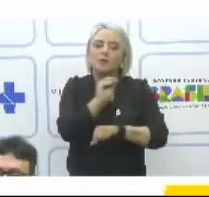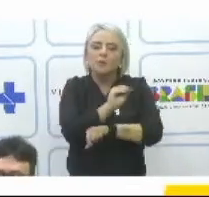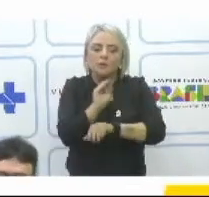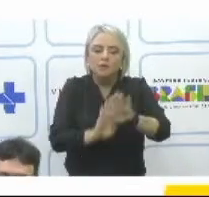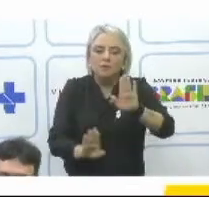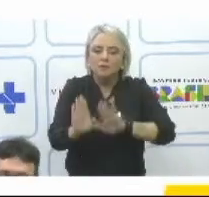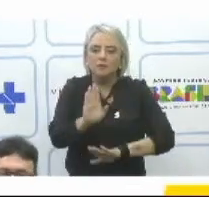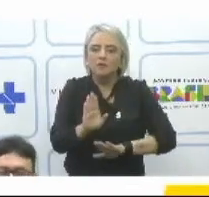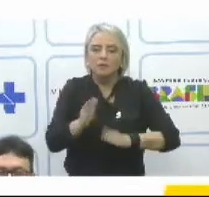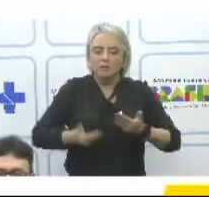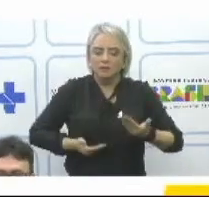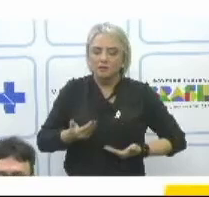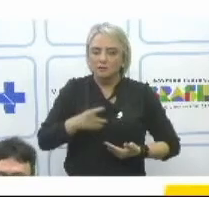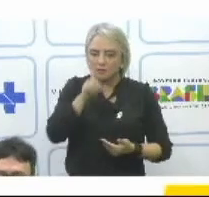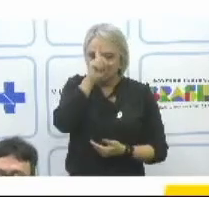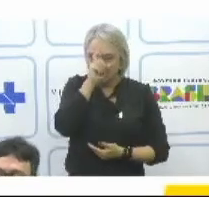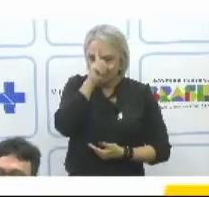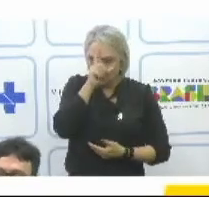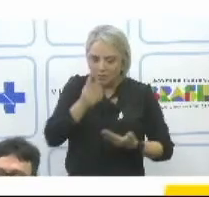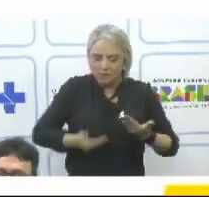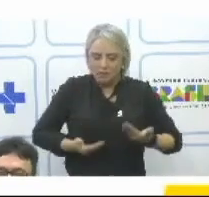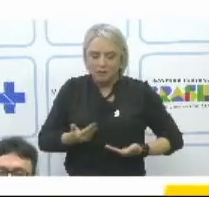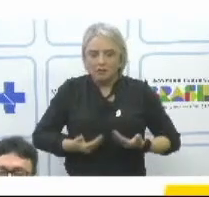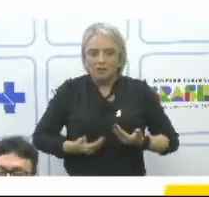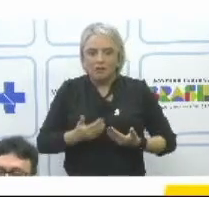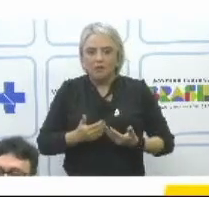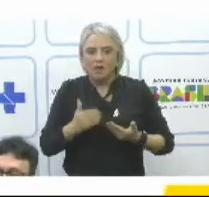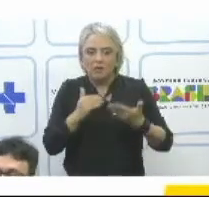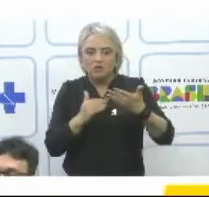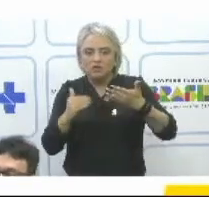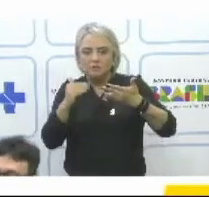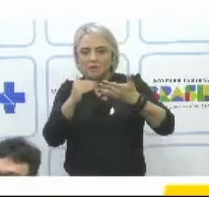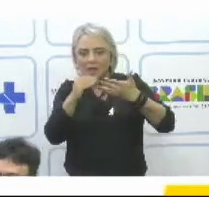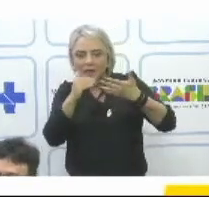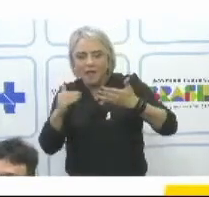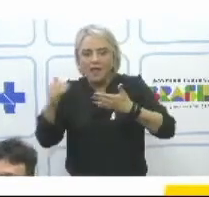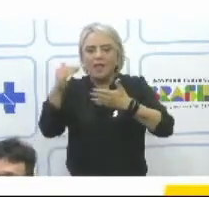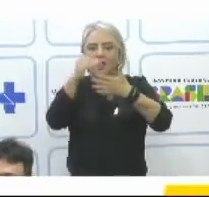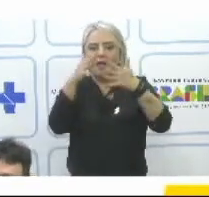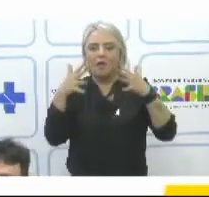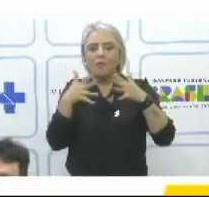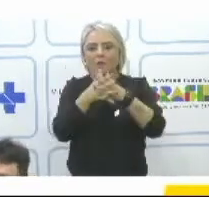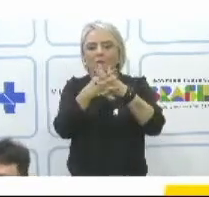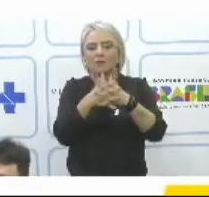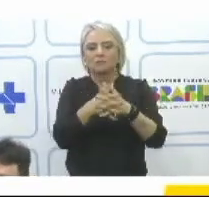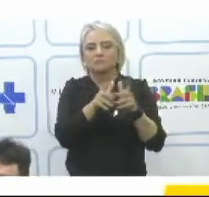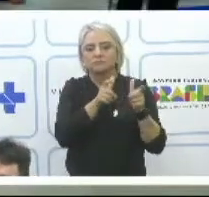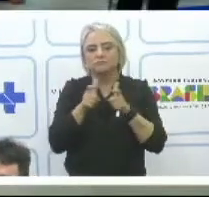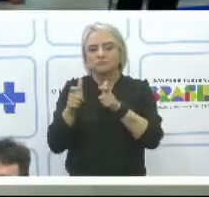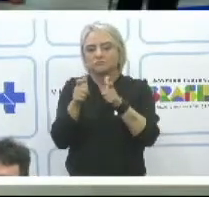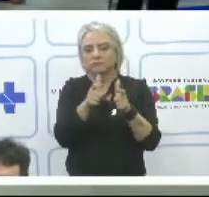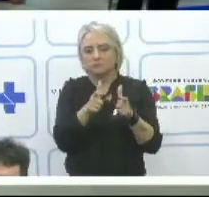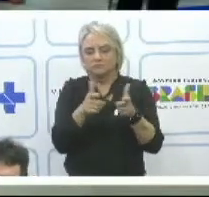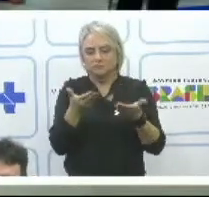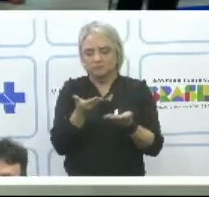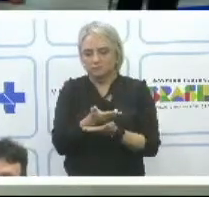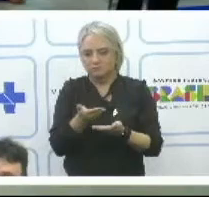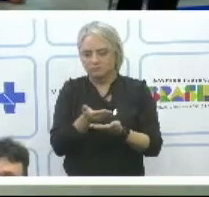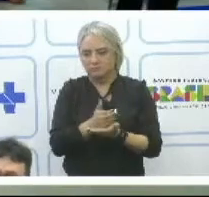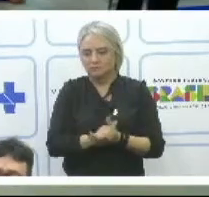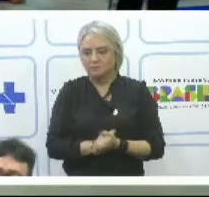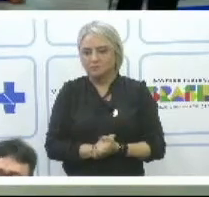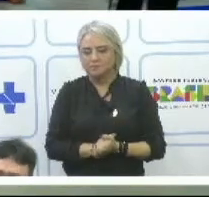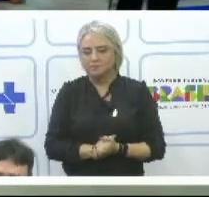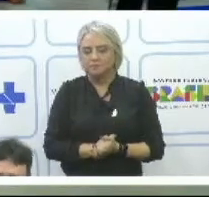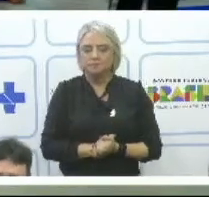cuidado no serviço hospitalar, nos serviços de média e alta complexidade, né, em todos os pontos da rede.